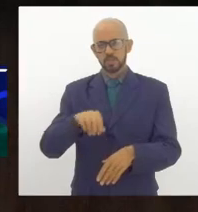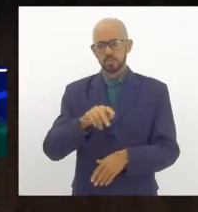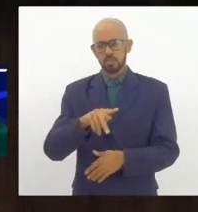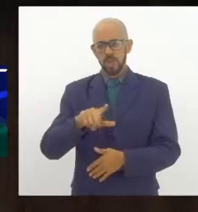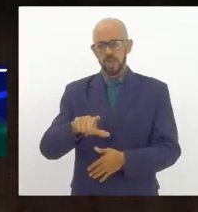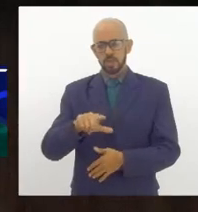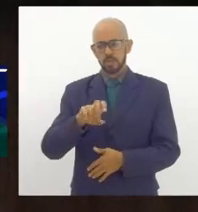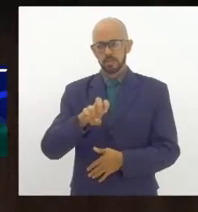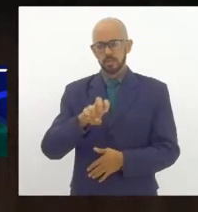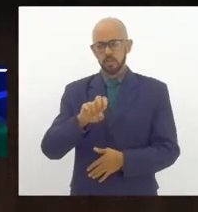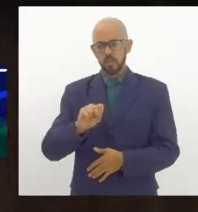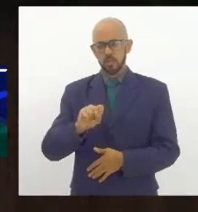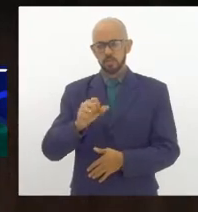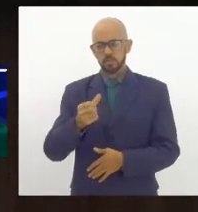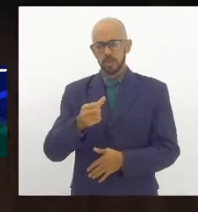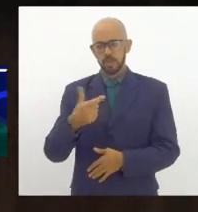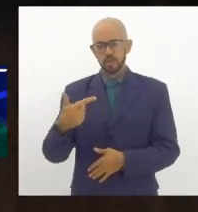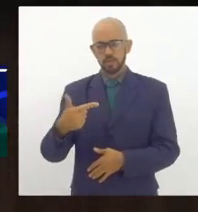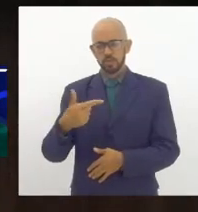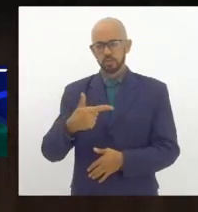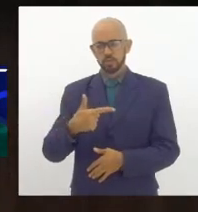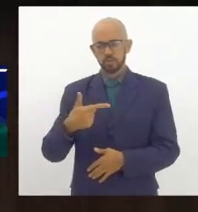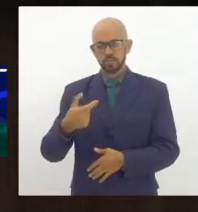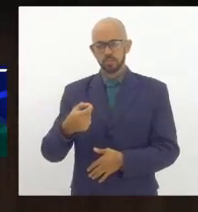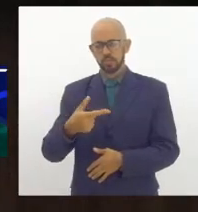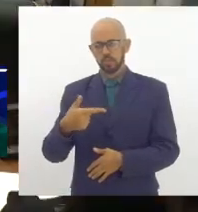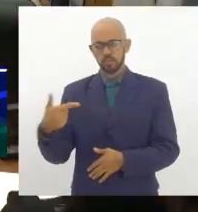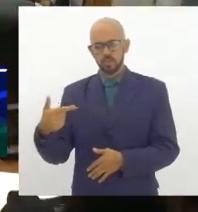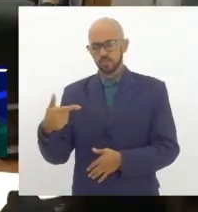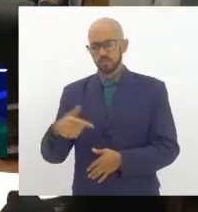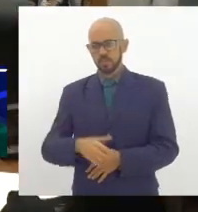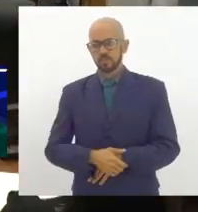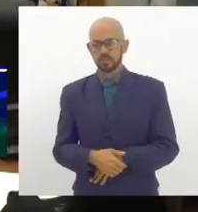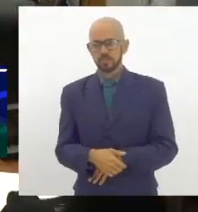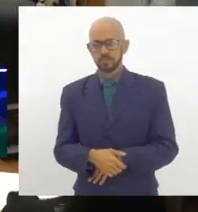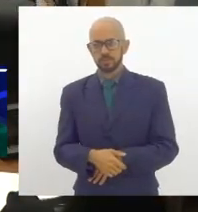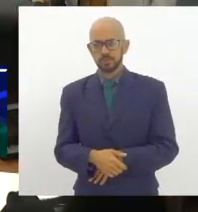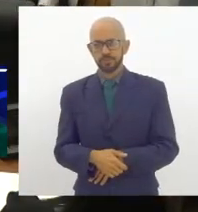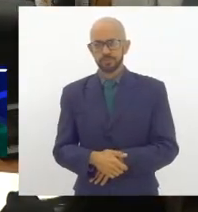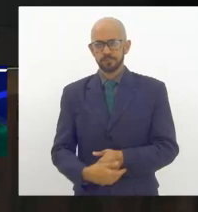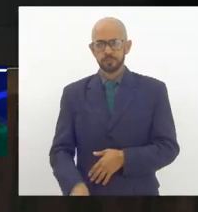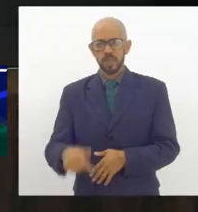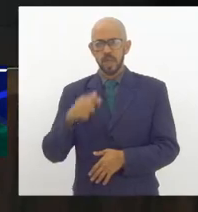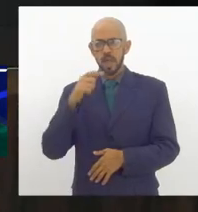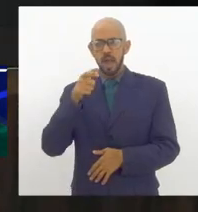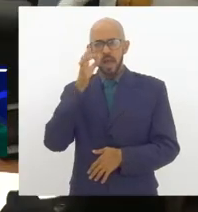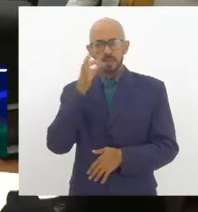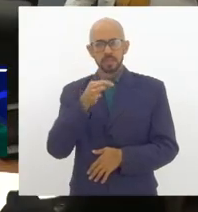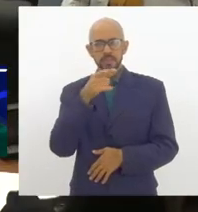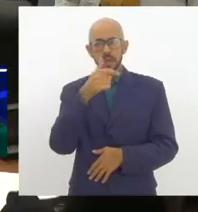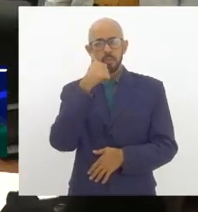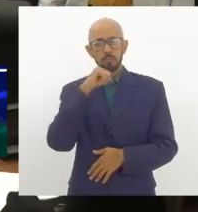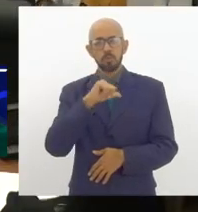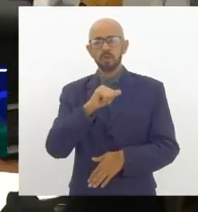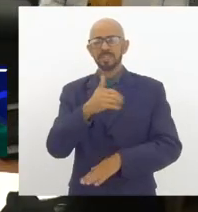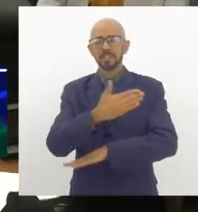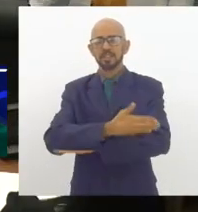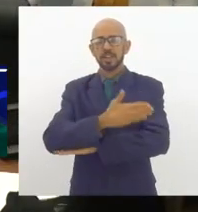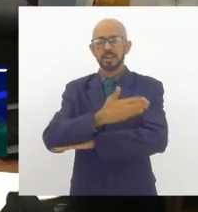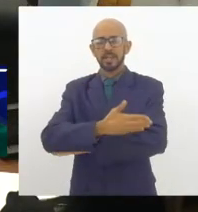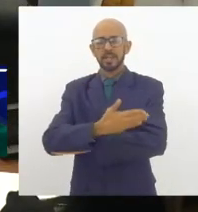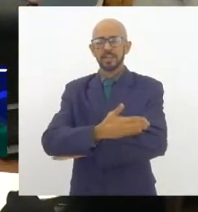5862 de 2022 canção bolsa da janela 5862 de 2022